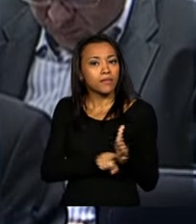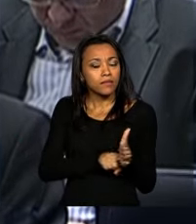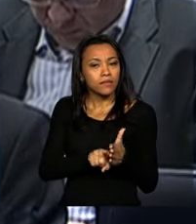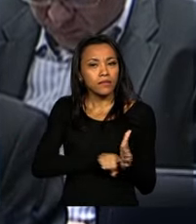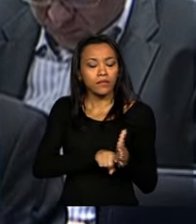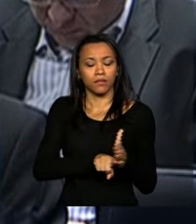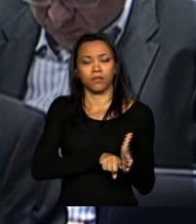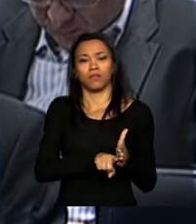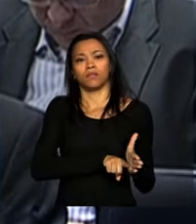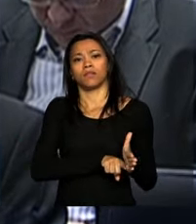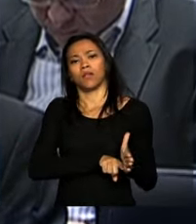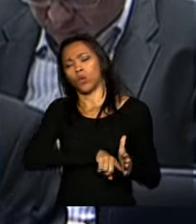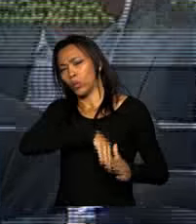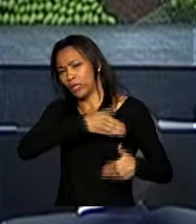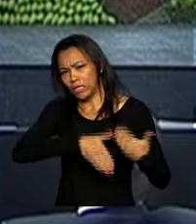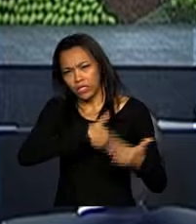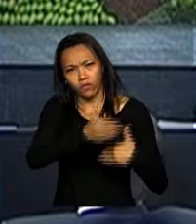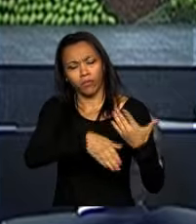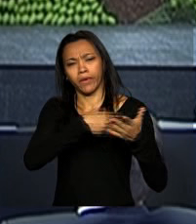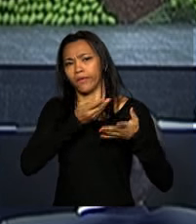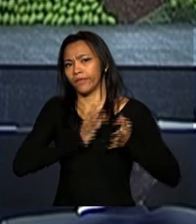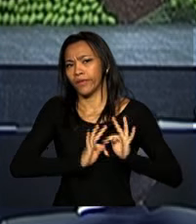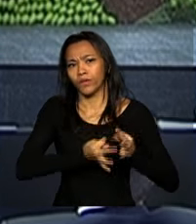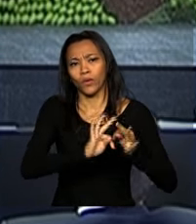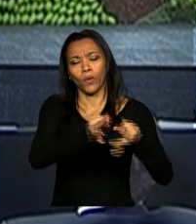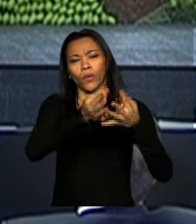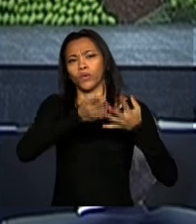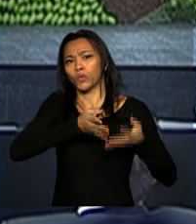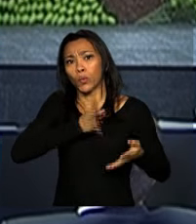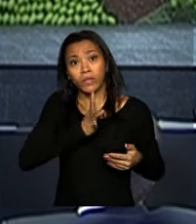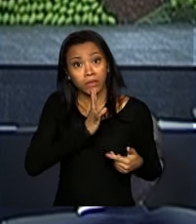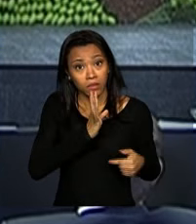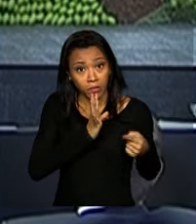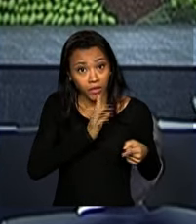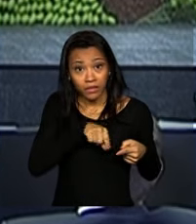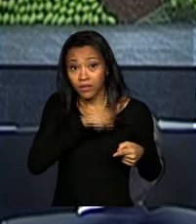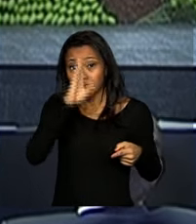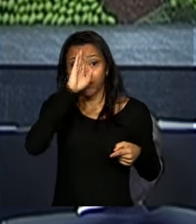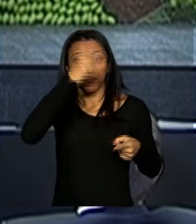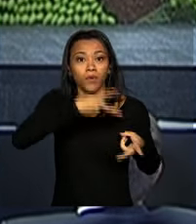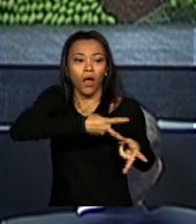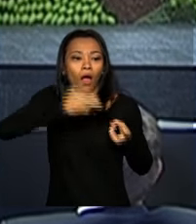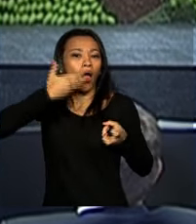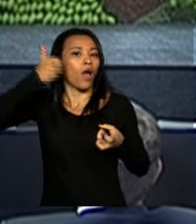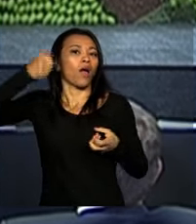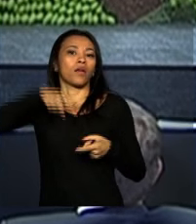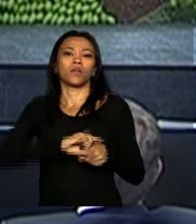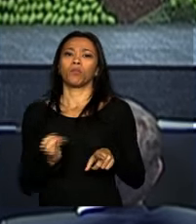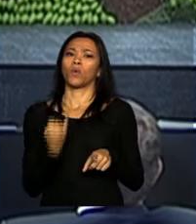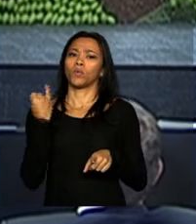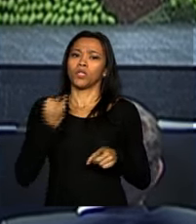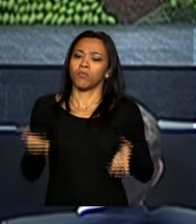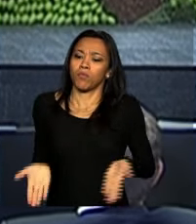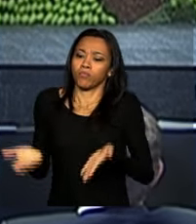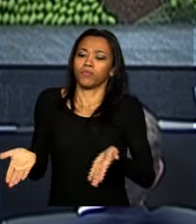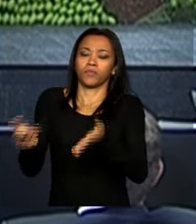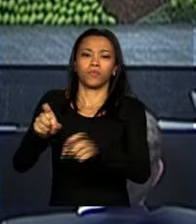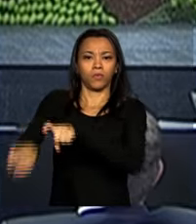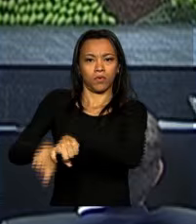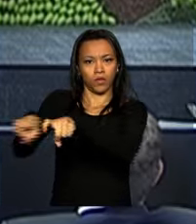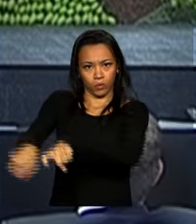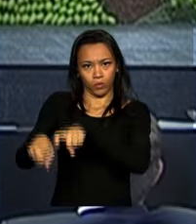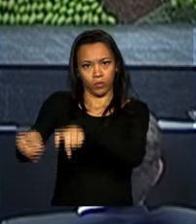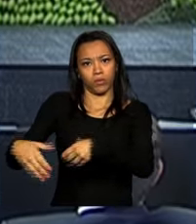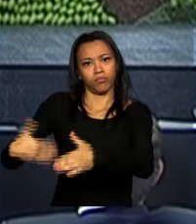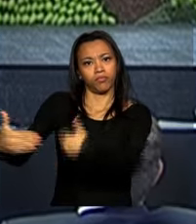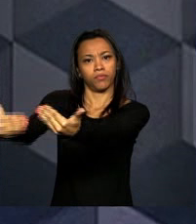o desenvolvimento tecnológico e científico, o conhecimento, são fundamentais para o desenvolvimento da agricultura. E aqui eu presto